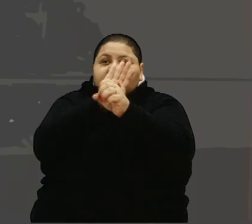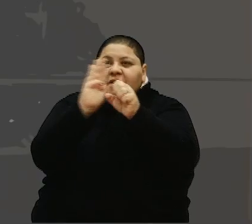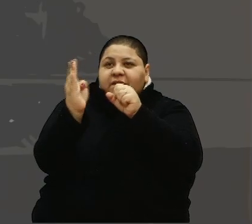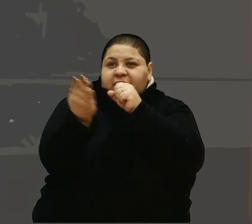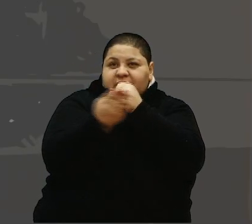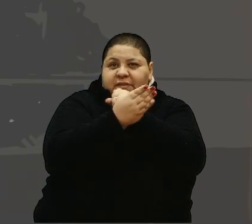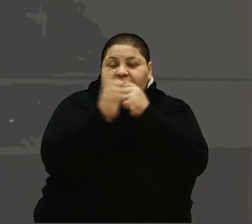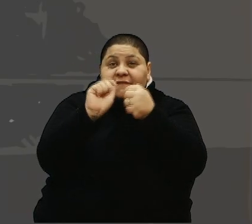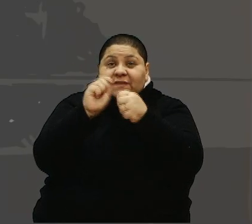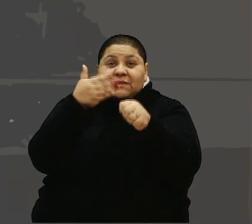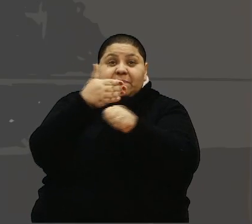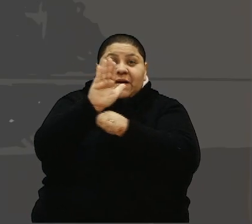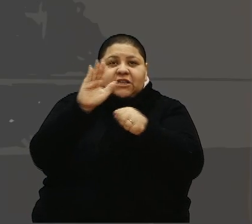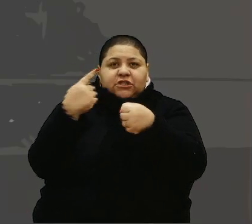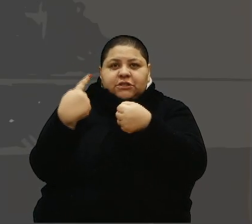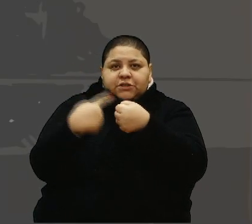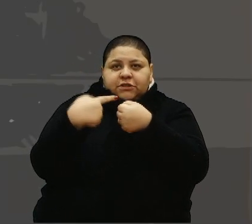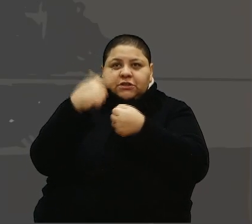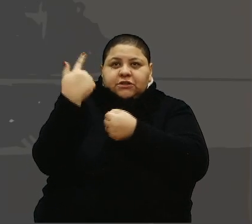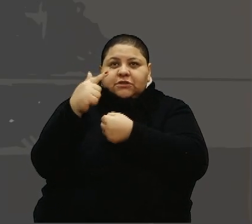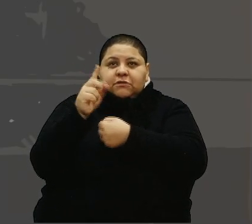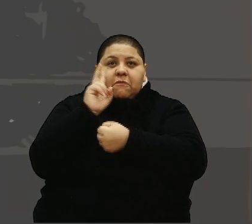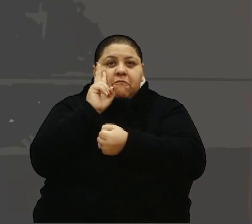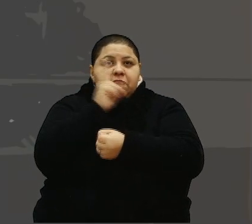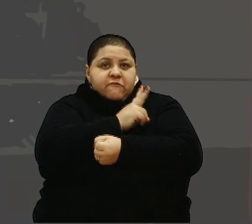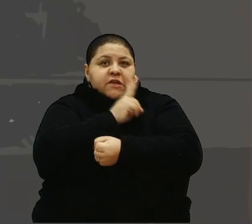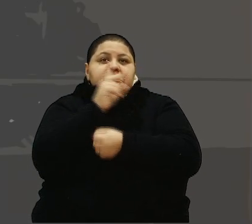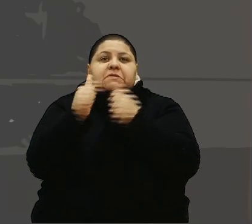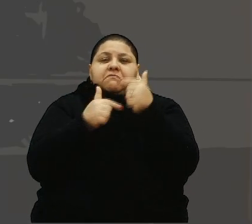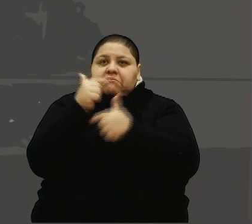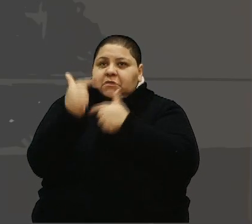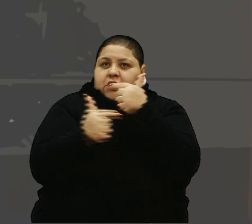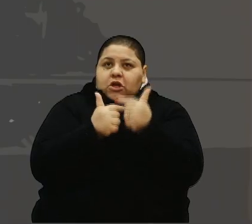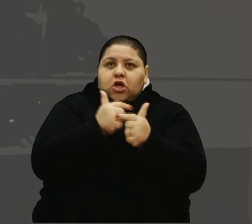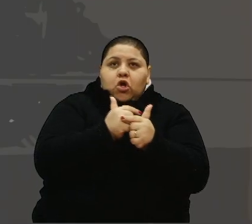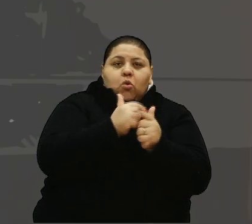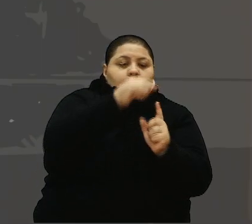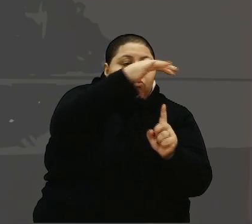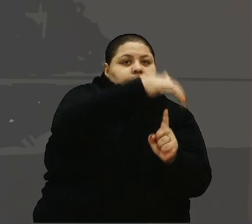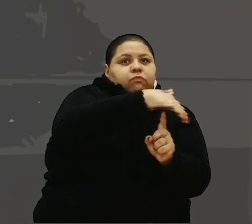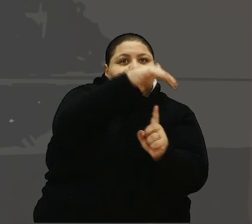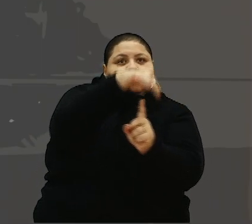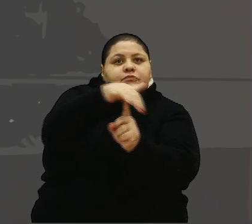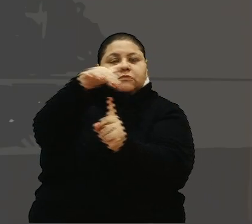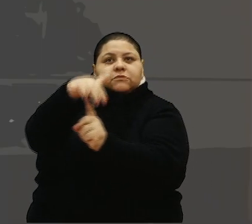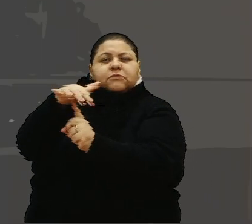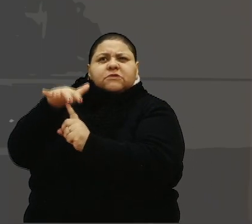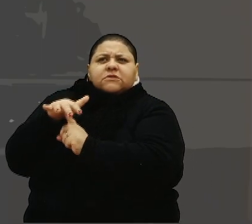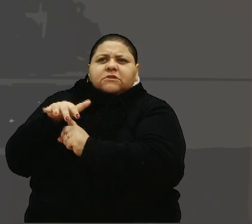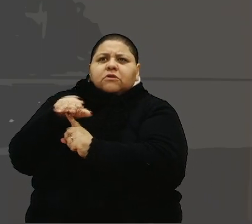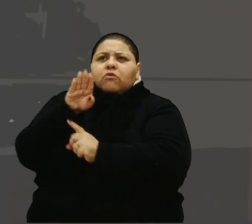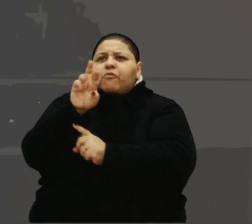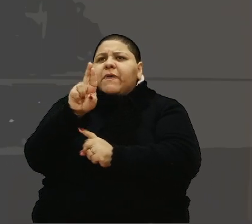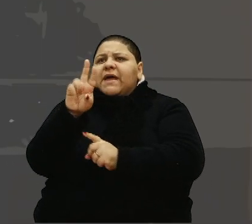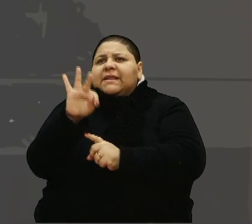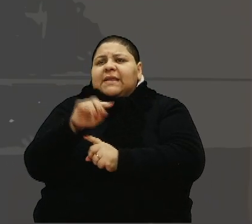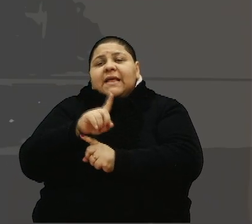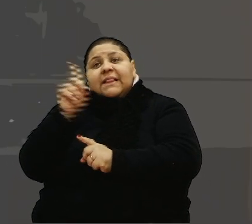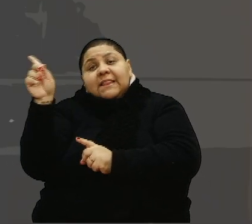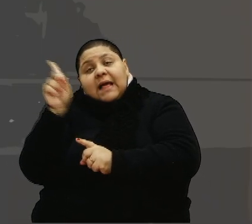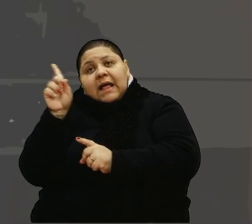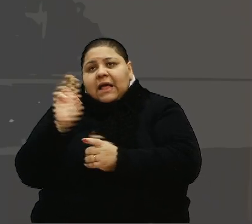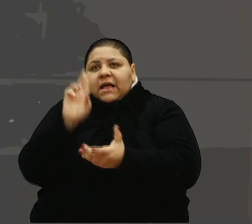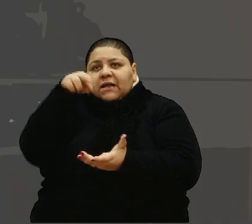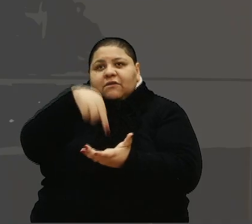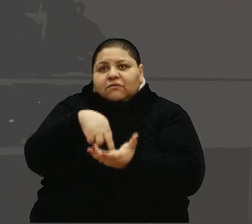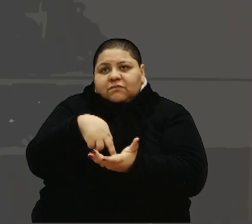né, que compõem Goiânia. Vejo como é bem trabalhado isso, com estações o BRT lá, na realidade,